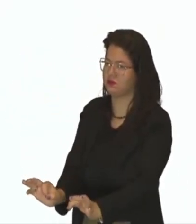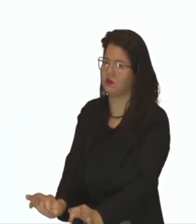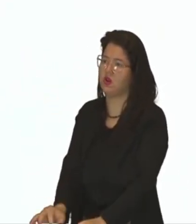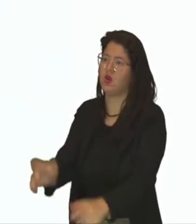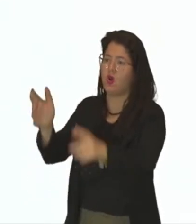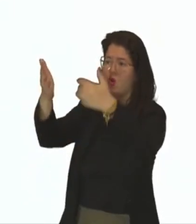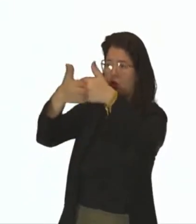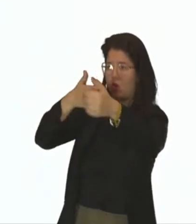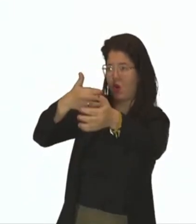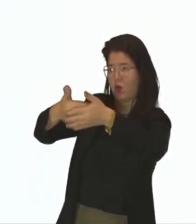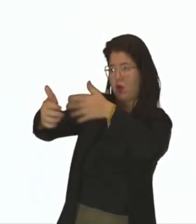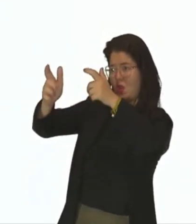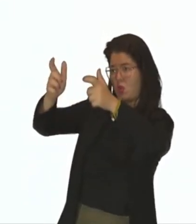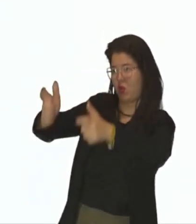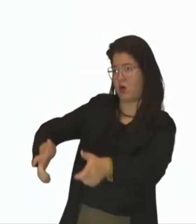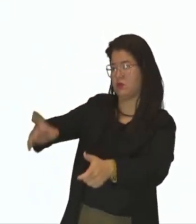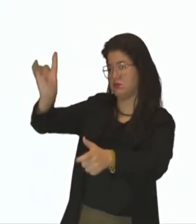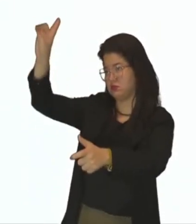Mansa-som,